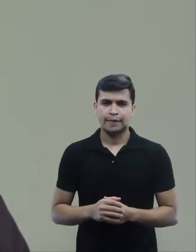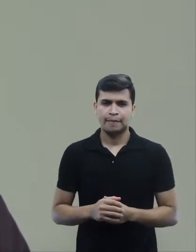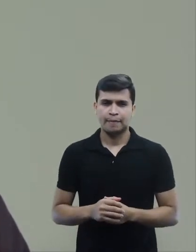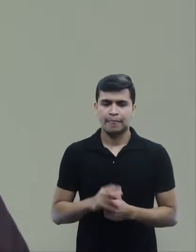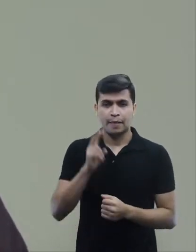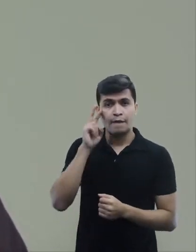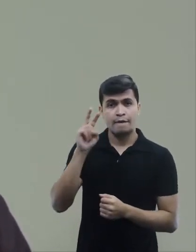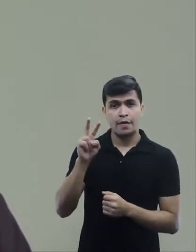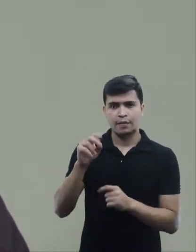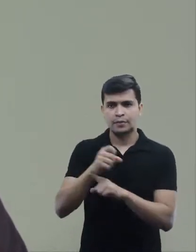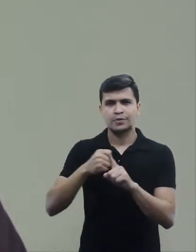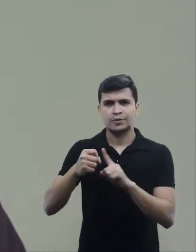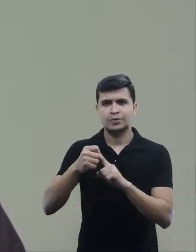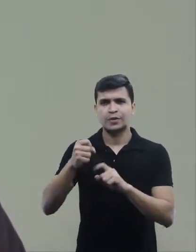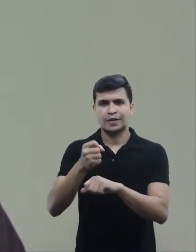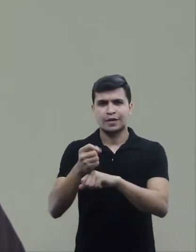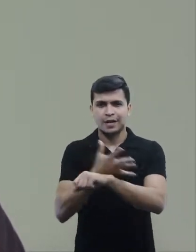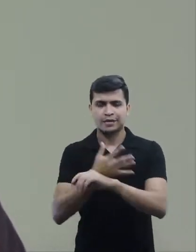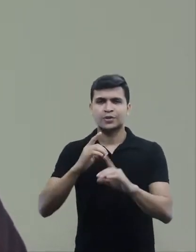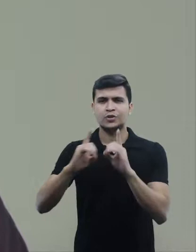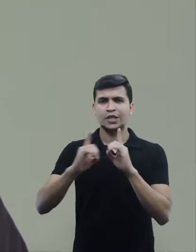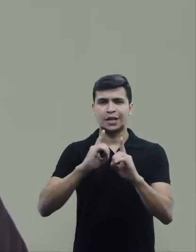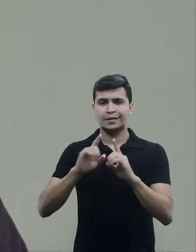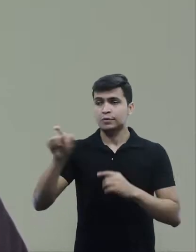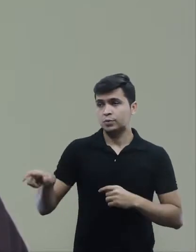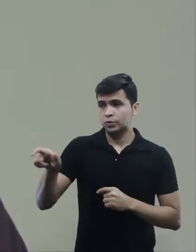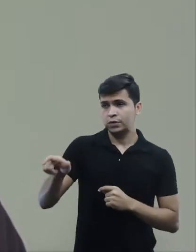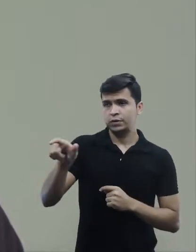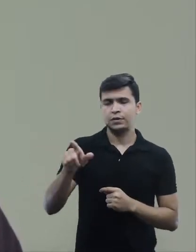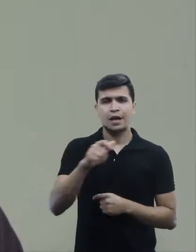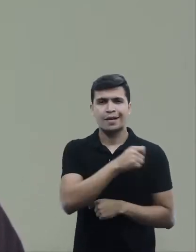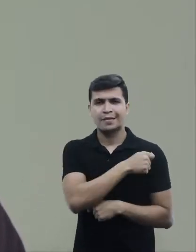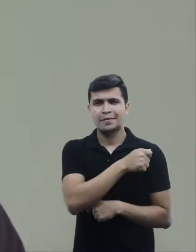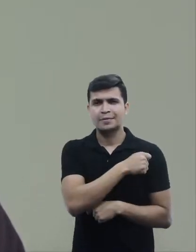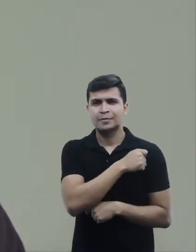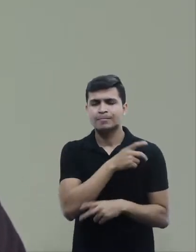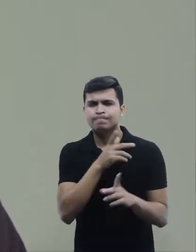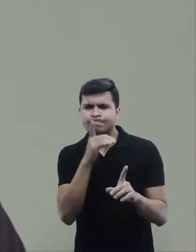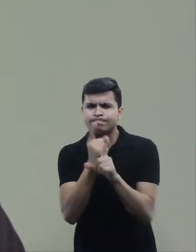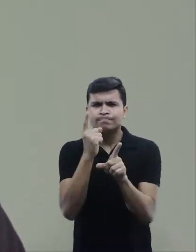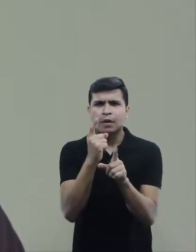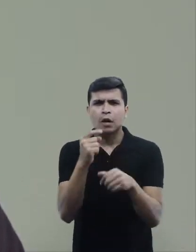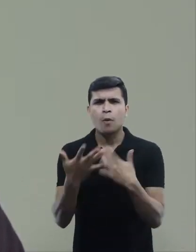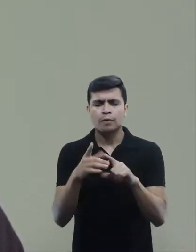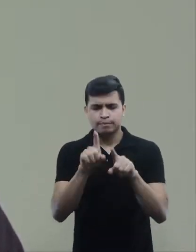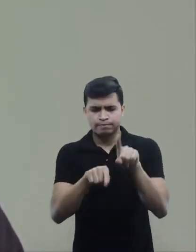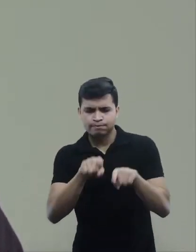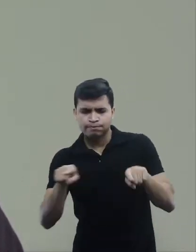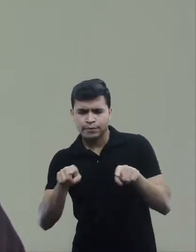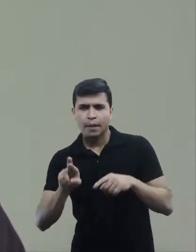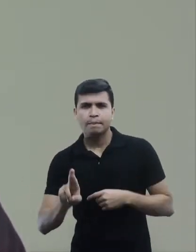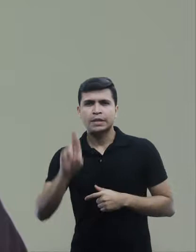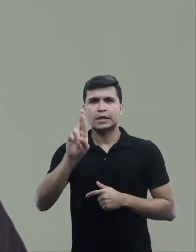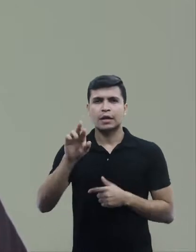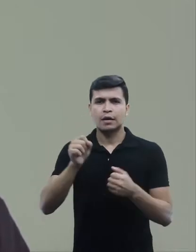já vimos no instrumento do diálogo socioemocionais, os estudantes identificarão que degrau melhor representará o nível